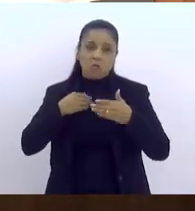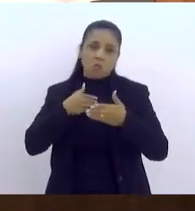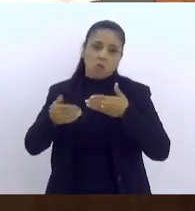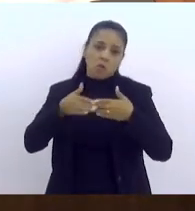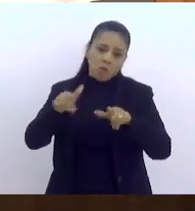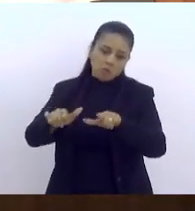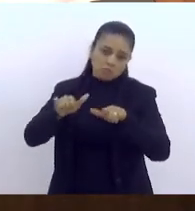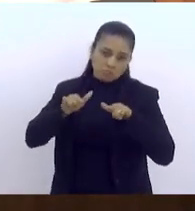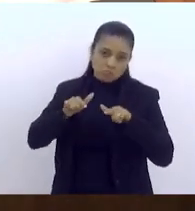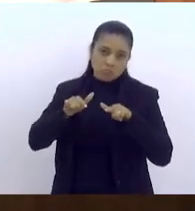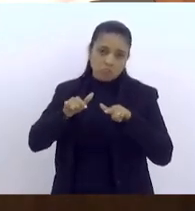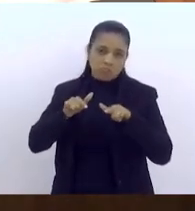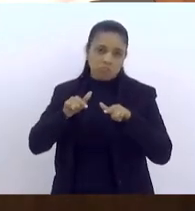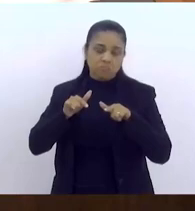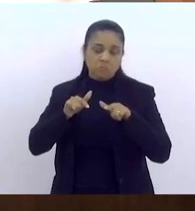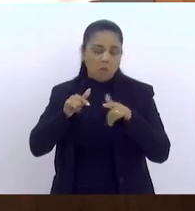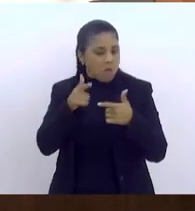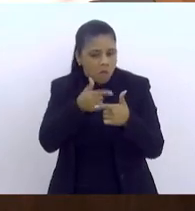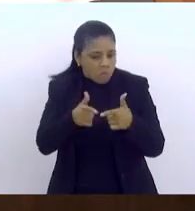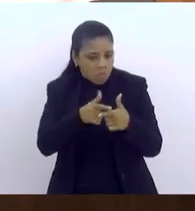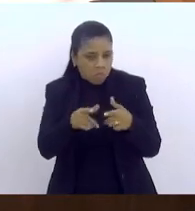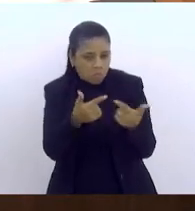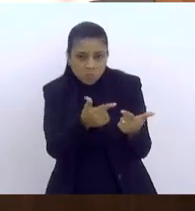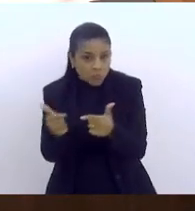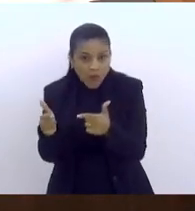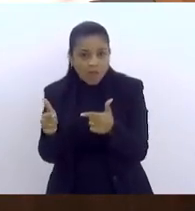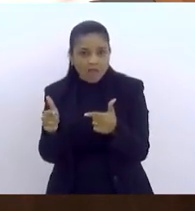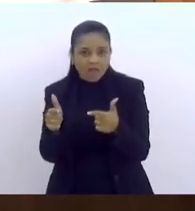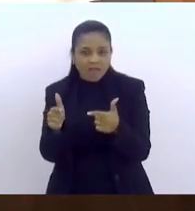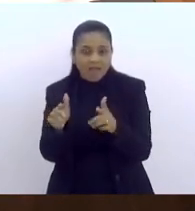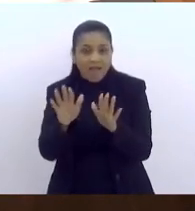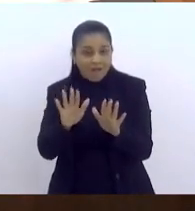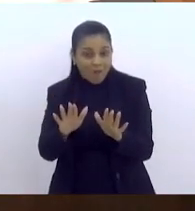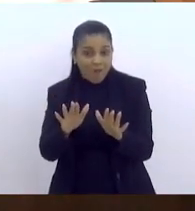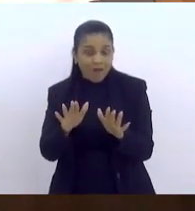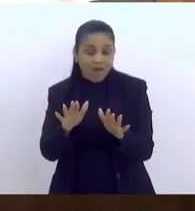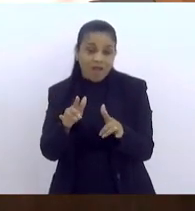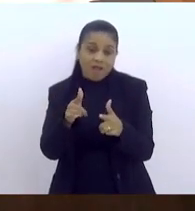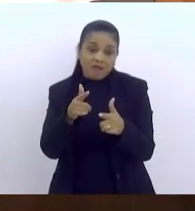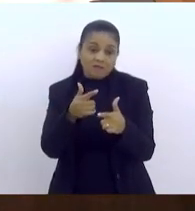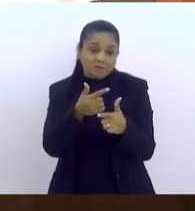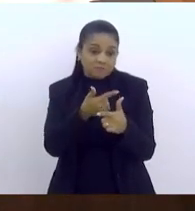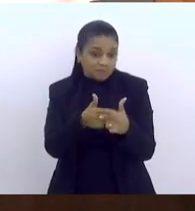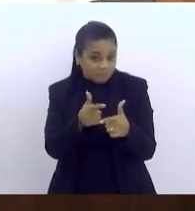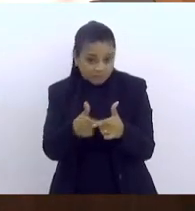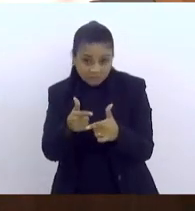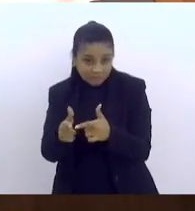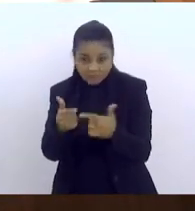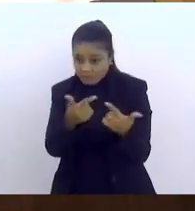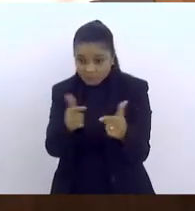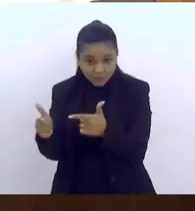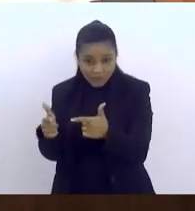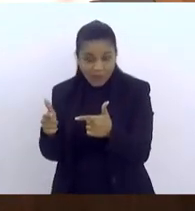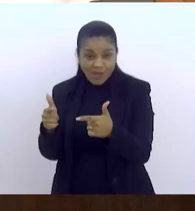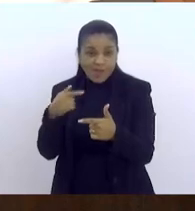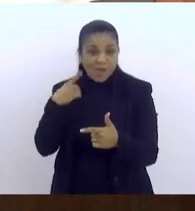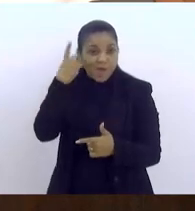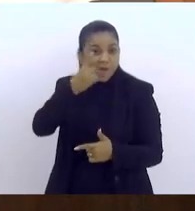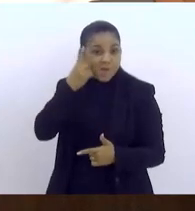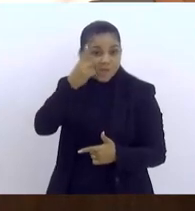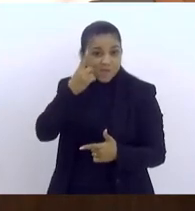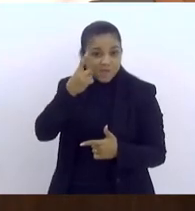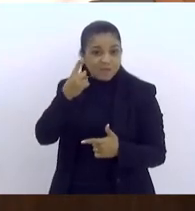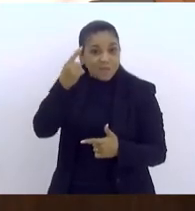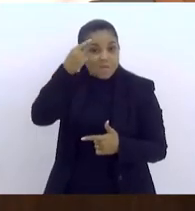que seja. Não há problema nenhum nisso. Agora, também não há problema nenhum no parlamentar que pense